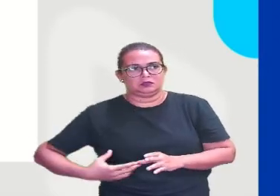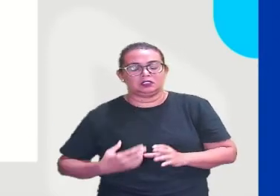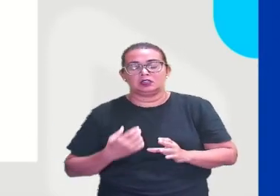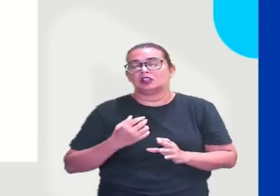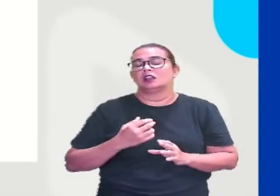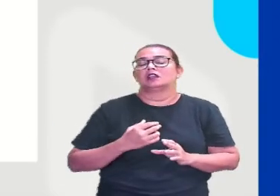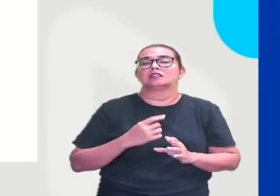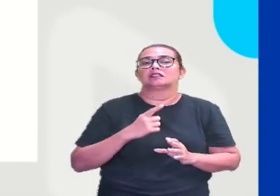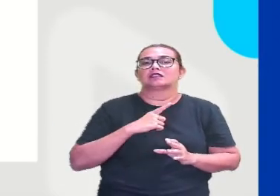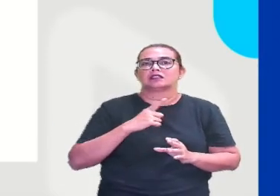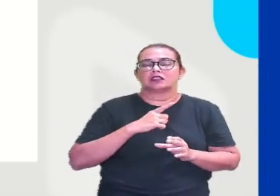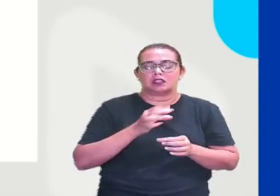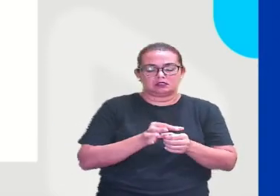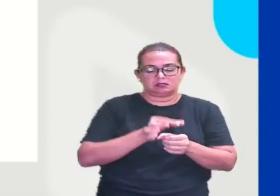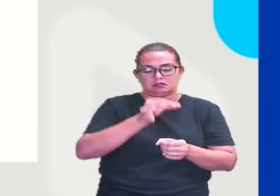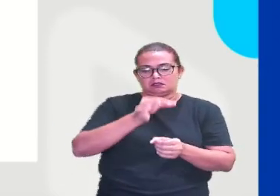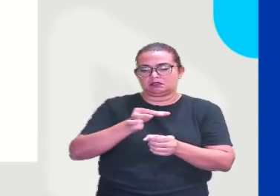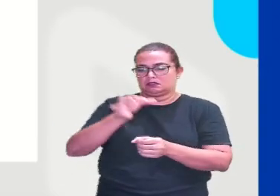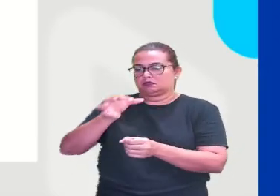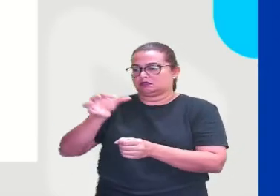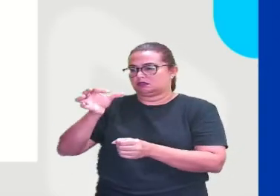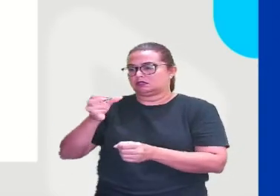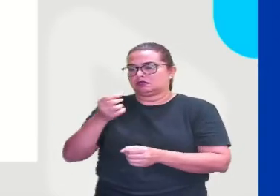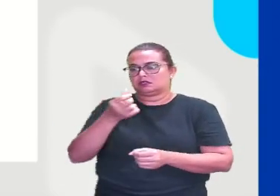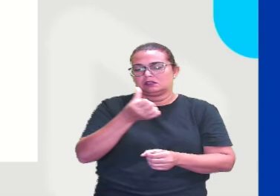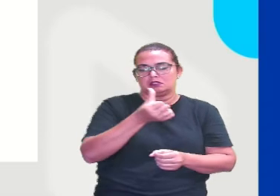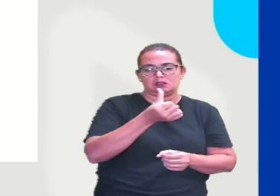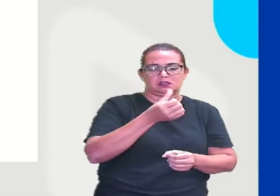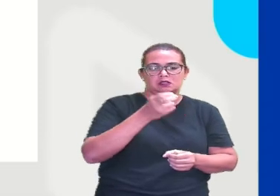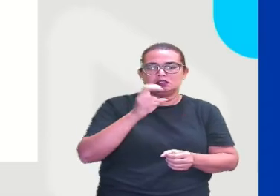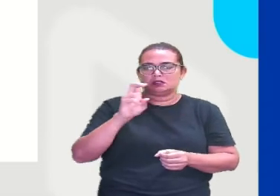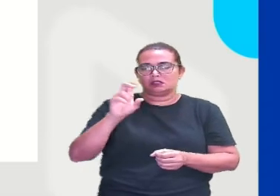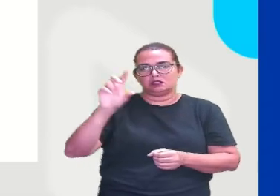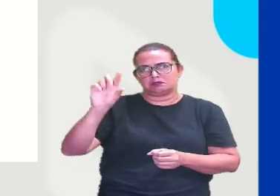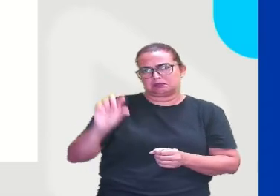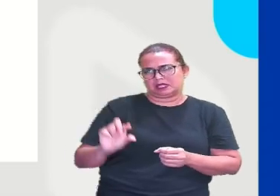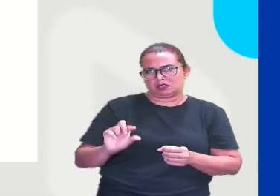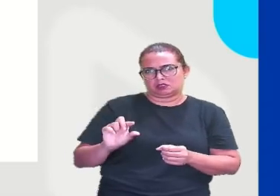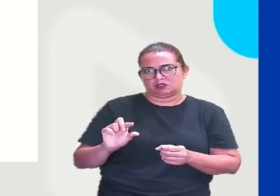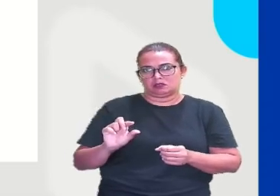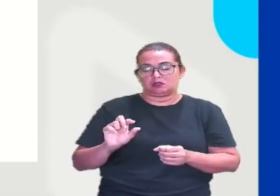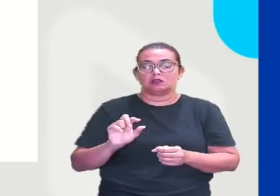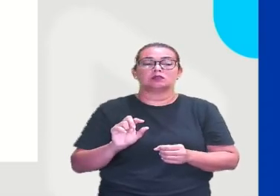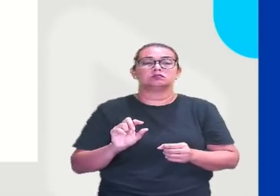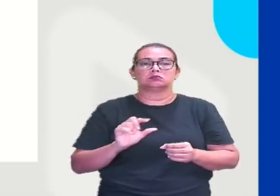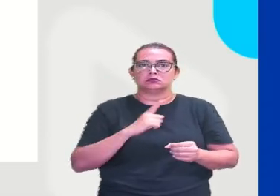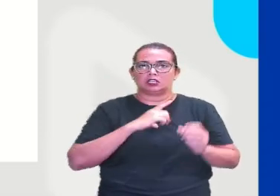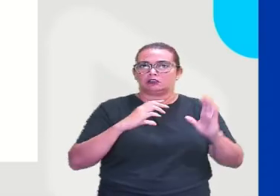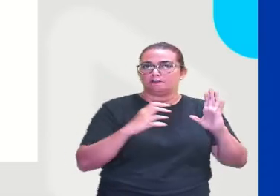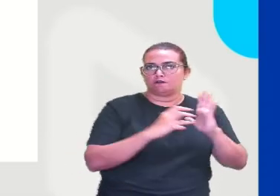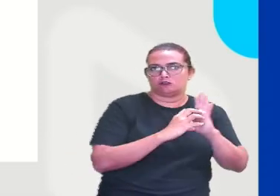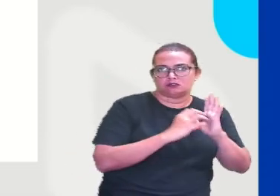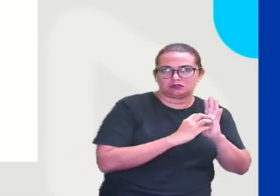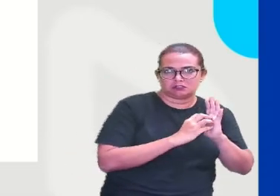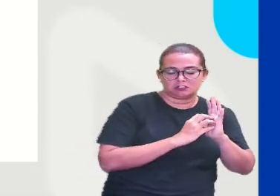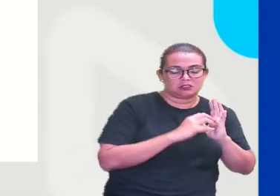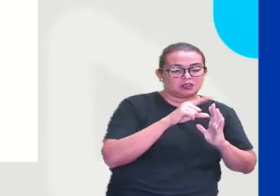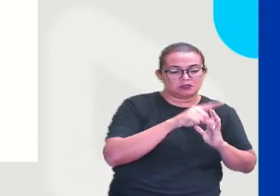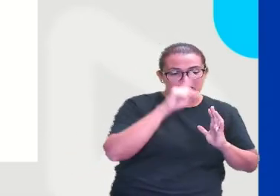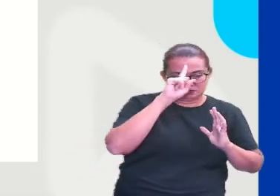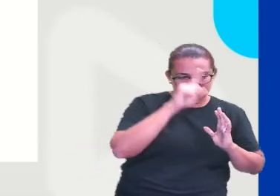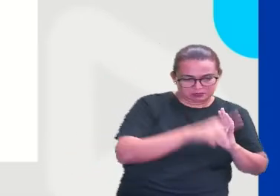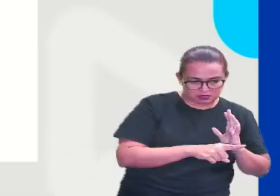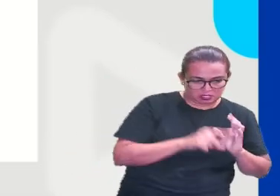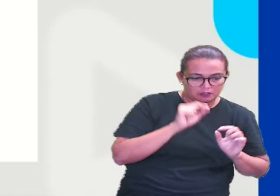de rosas e um funcionário está encarregado de fazer ramalhetes, todos com a